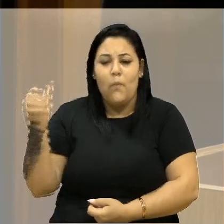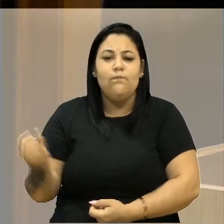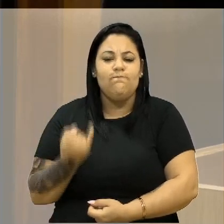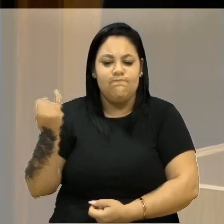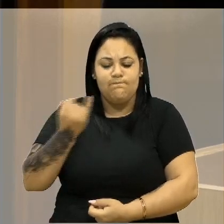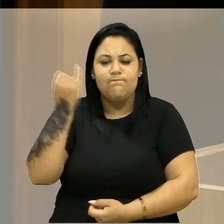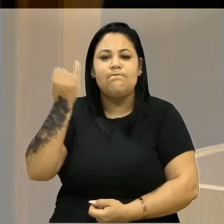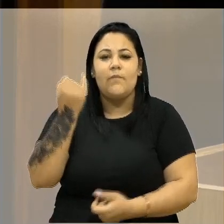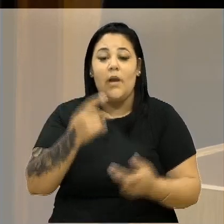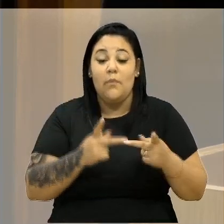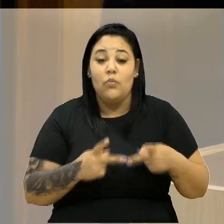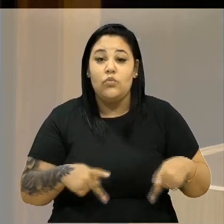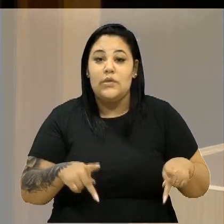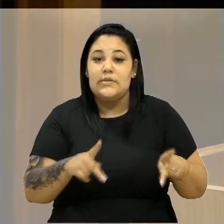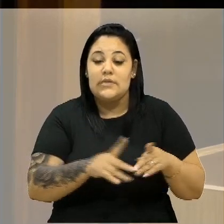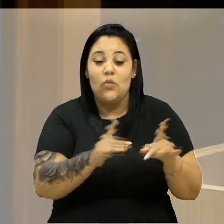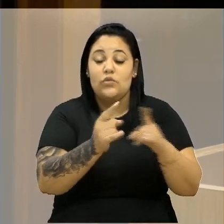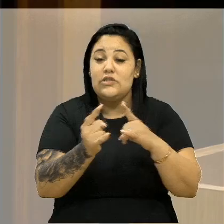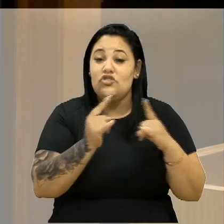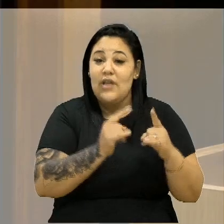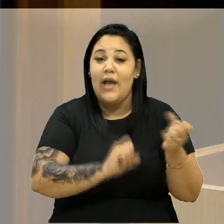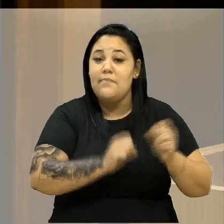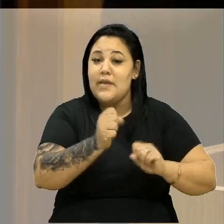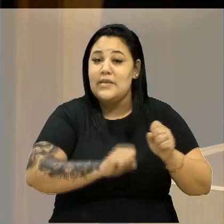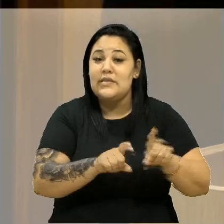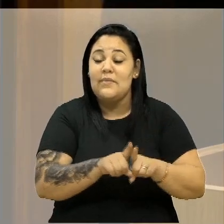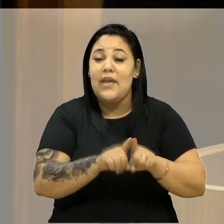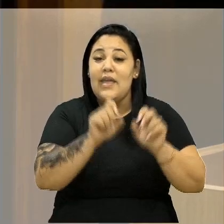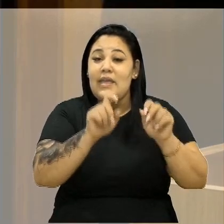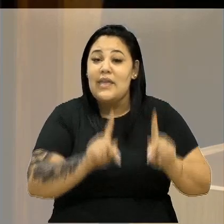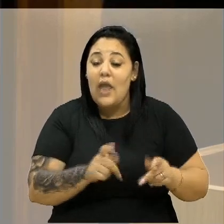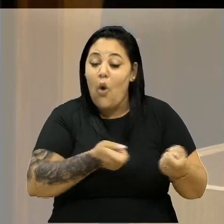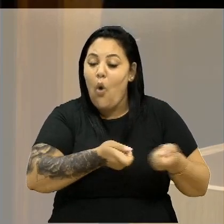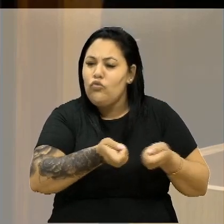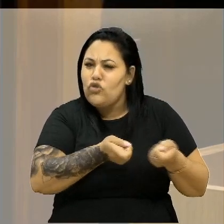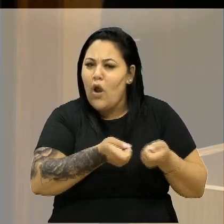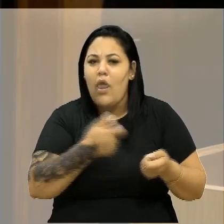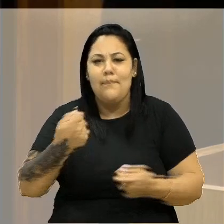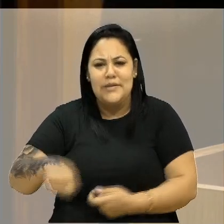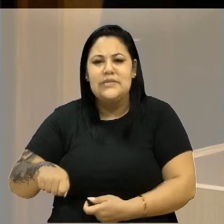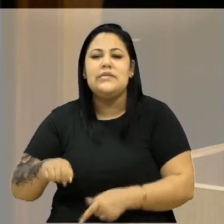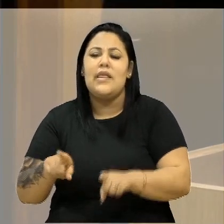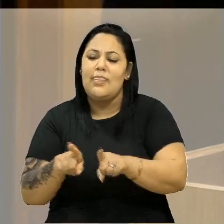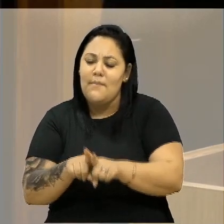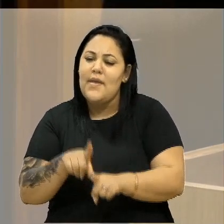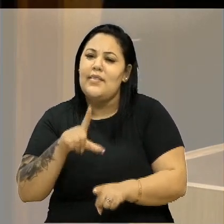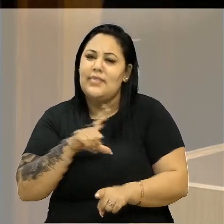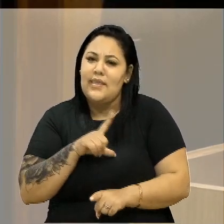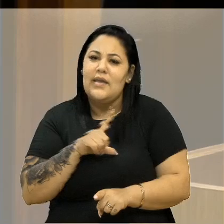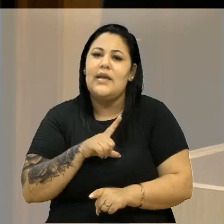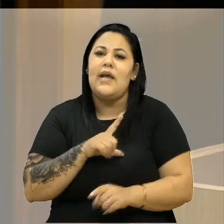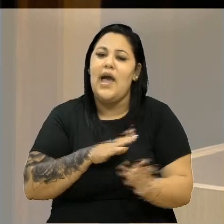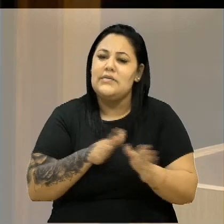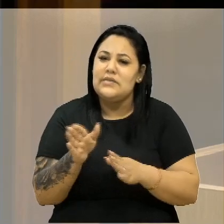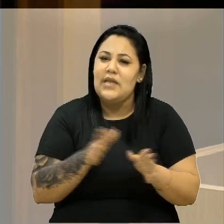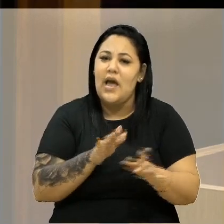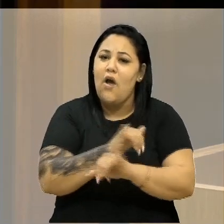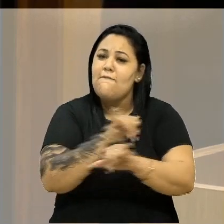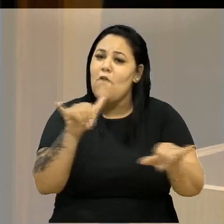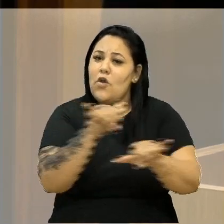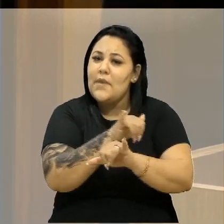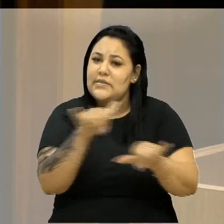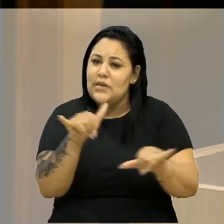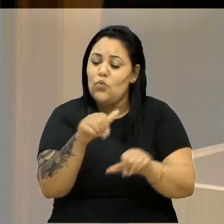A população, as entidades e até mesmo quem fiscaliza precisa ter acesso a dados e informações. E com dados,